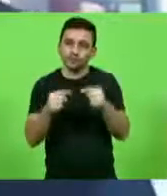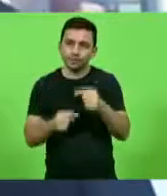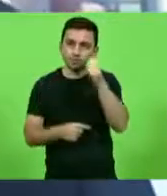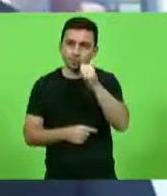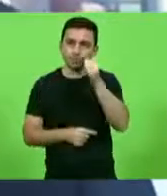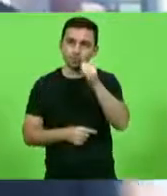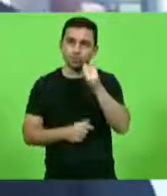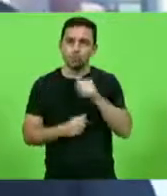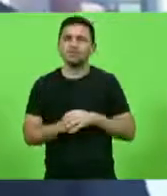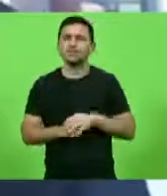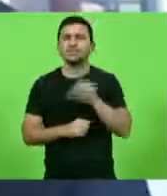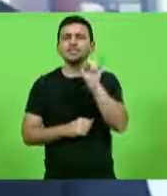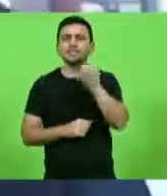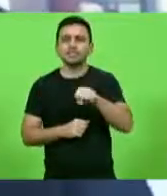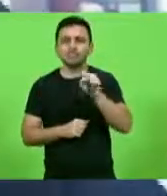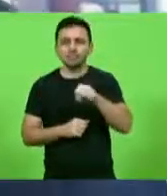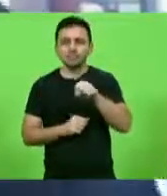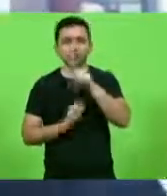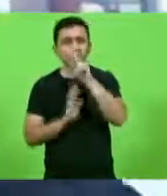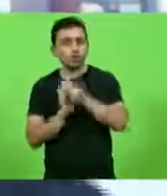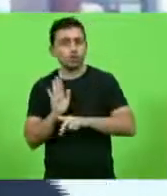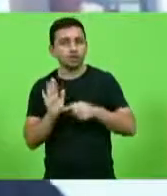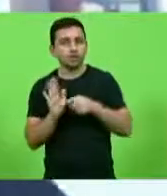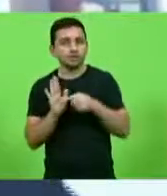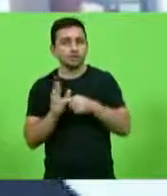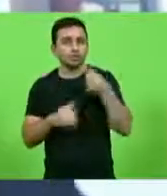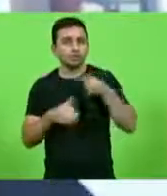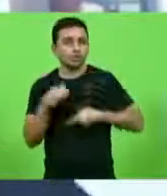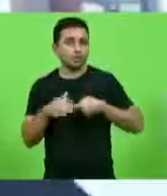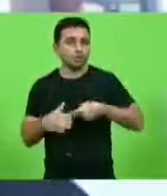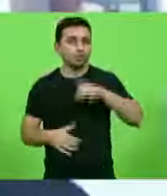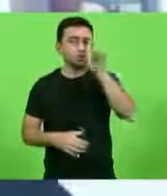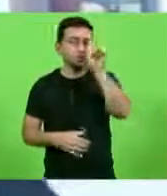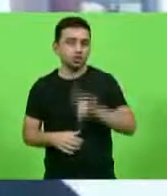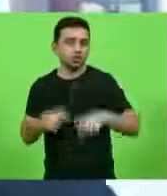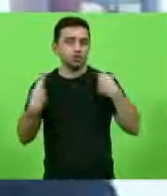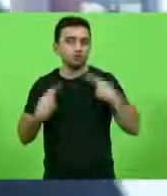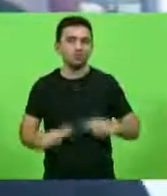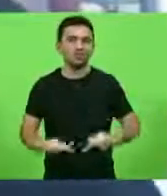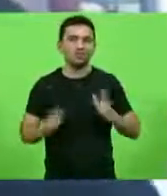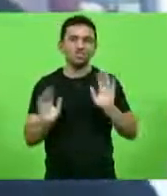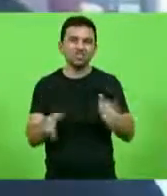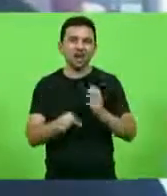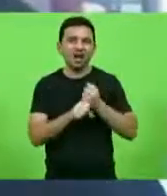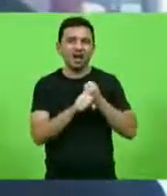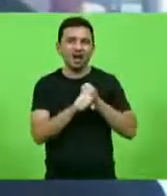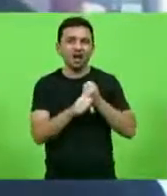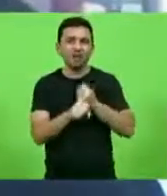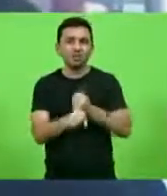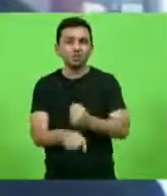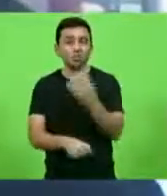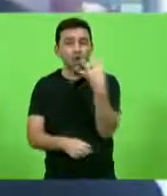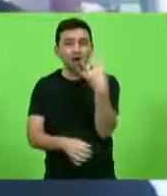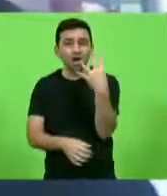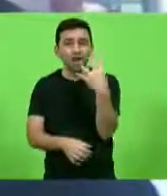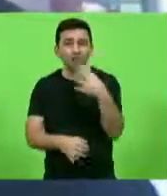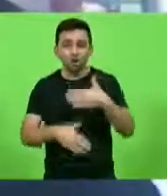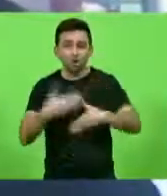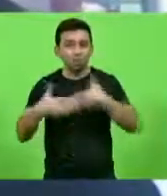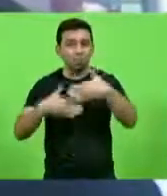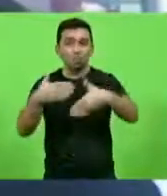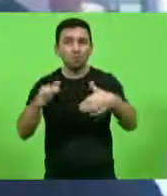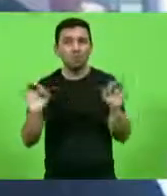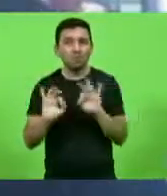tem vários desses projetos que estão na Comissão de Direitos Humanos que já tem 3, 4 anos que não caminha,